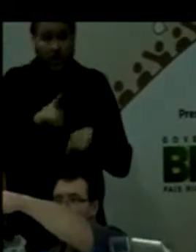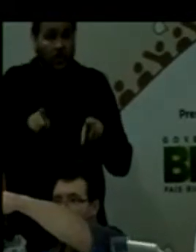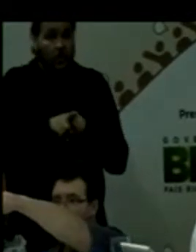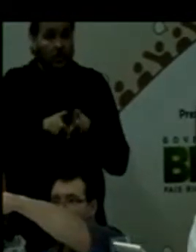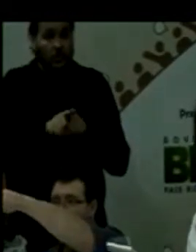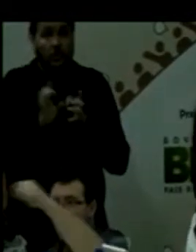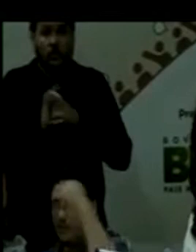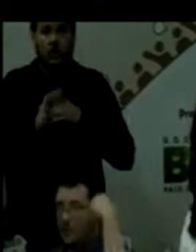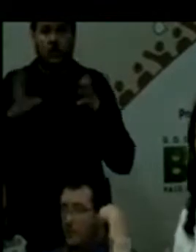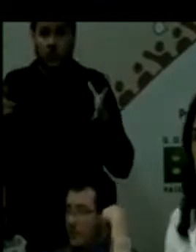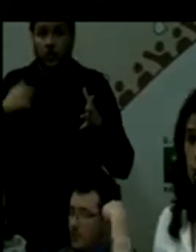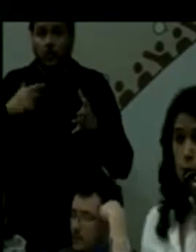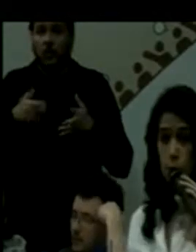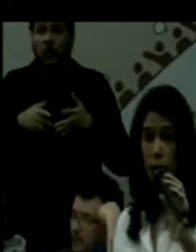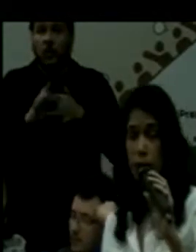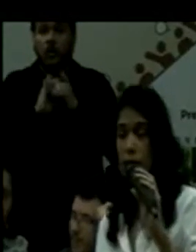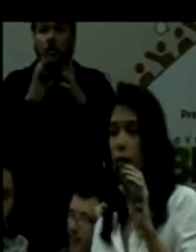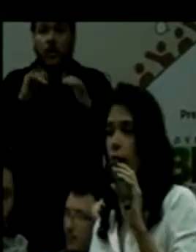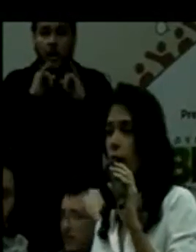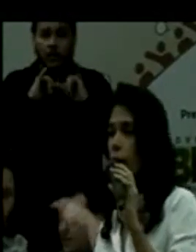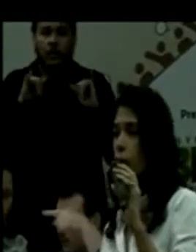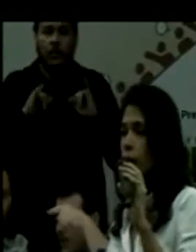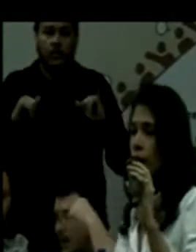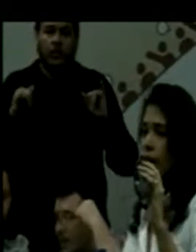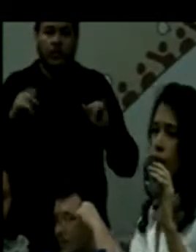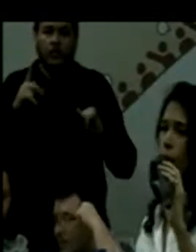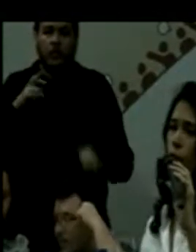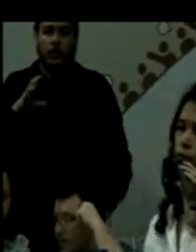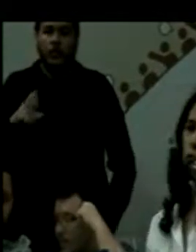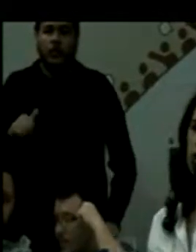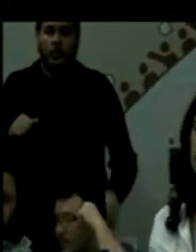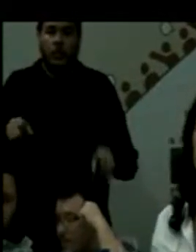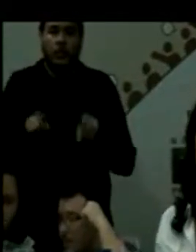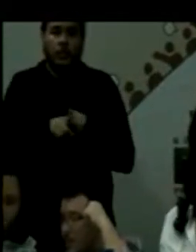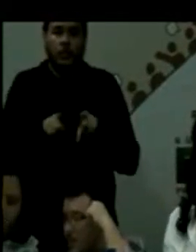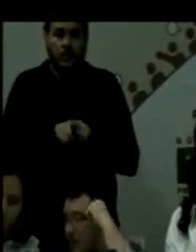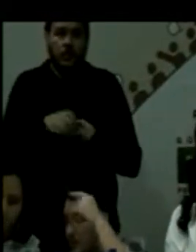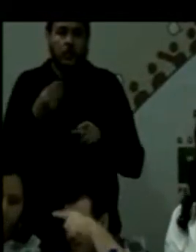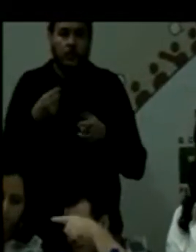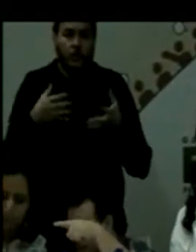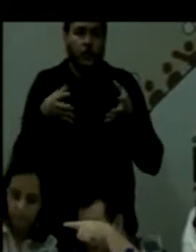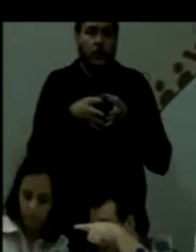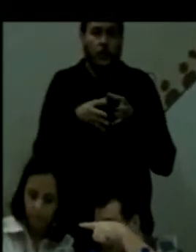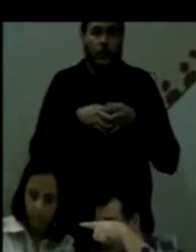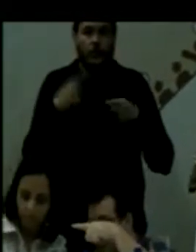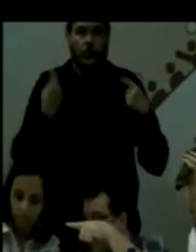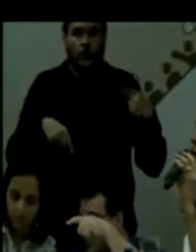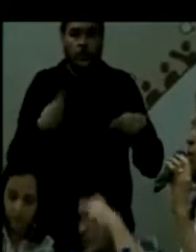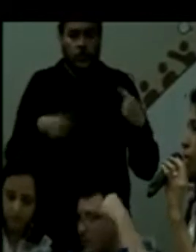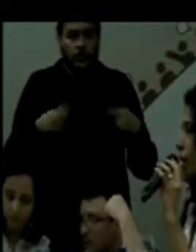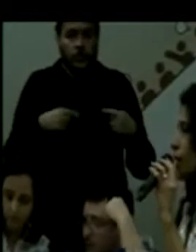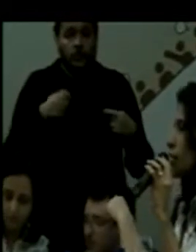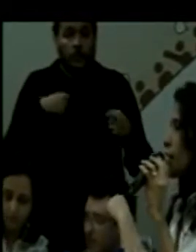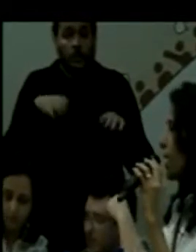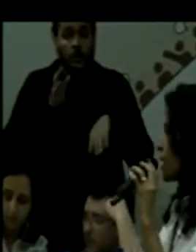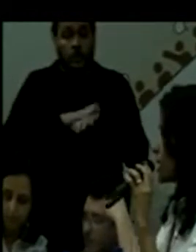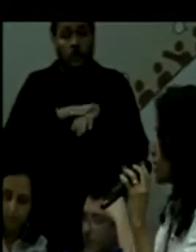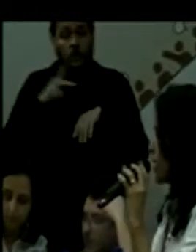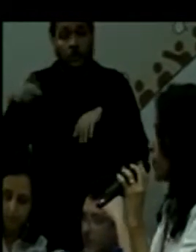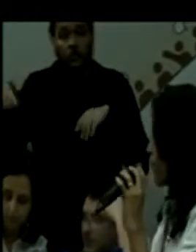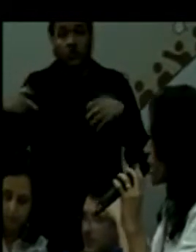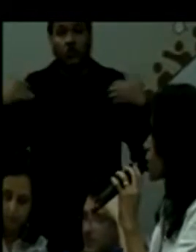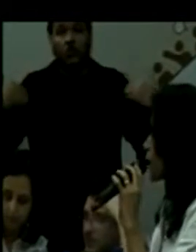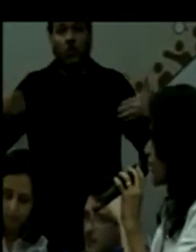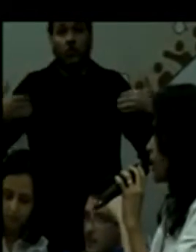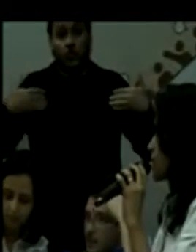disponibilização e acesso a informações públicas é outra questão muito discutida no grupo. É que os próprios ministérios